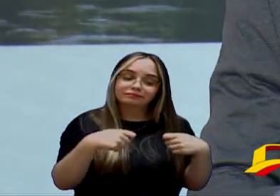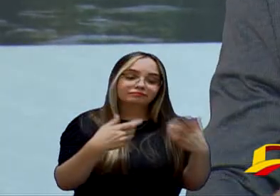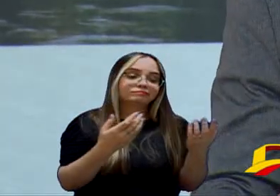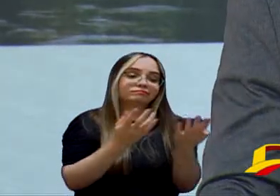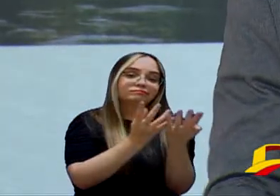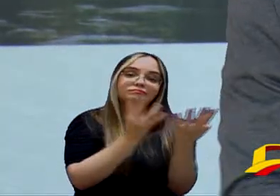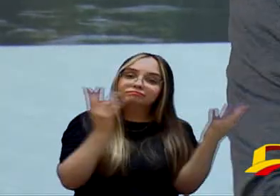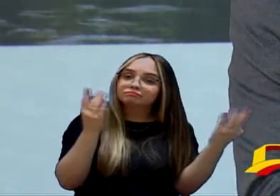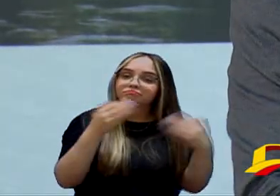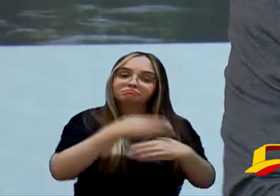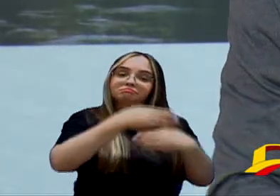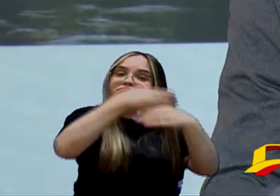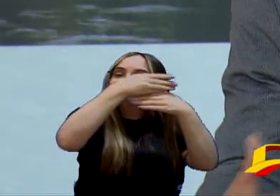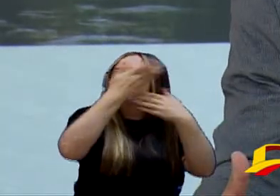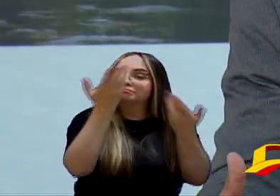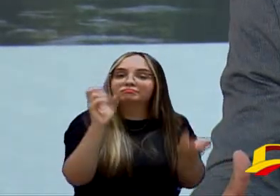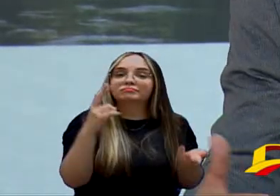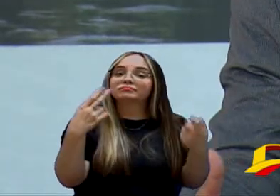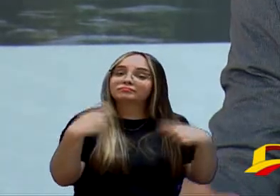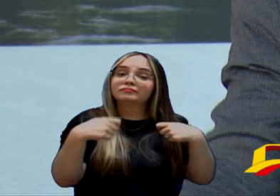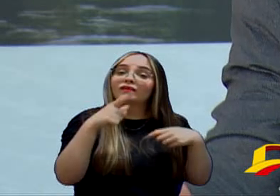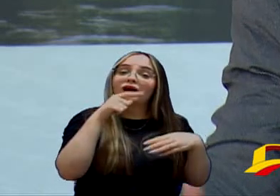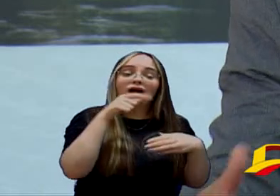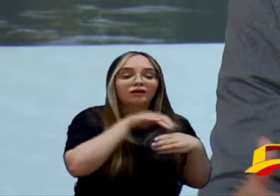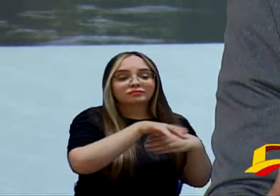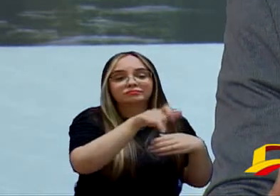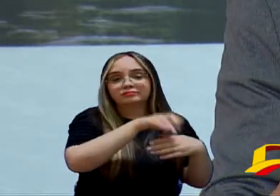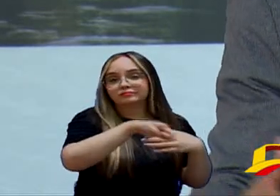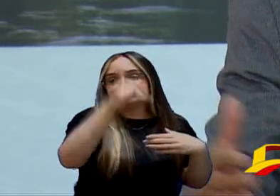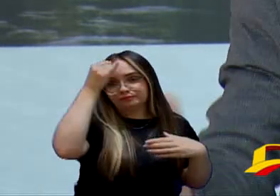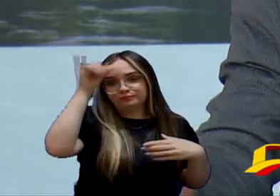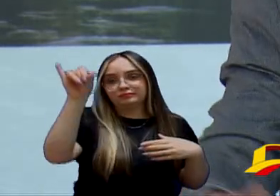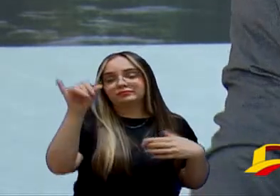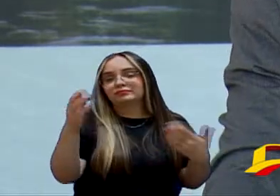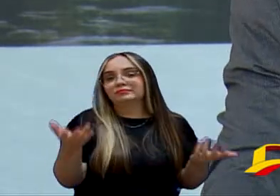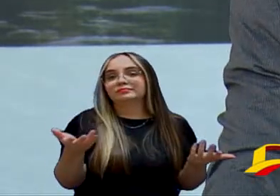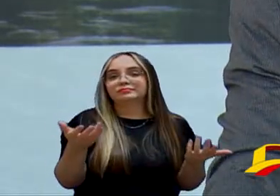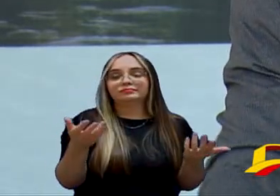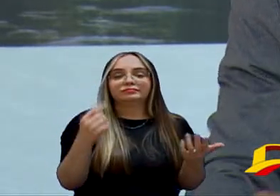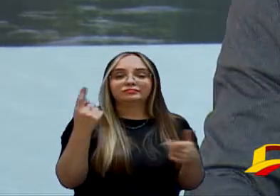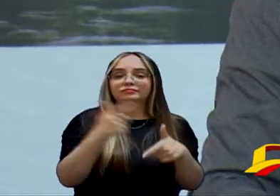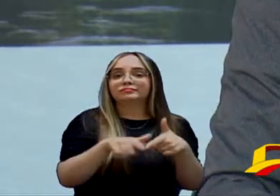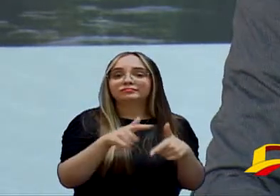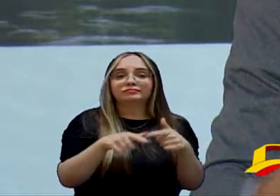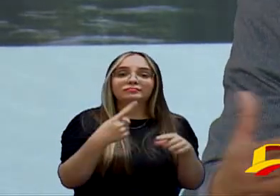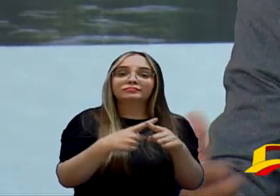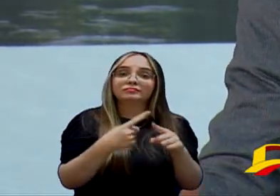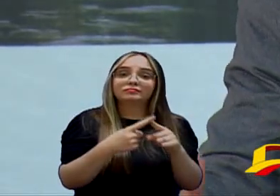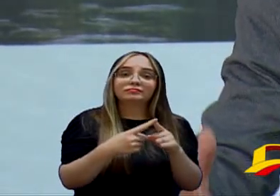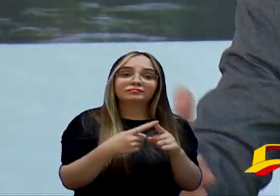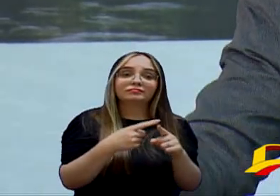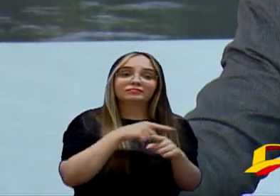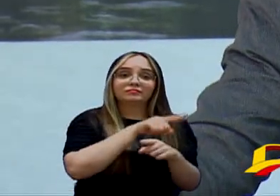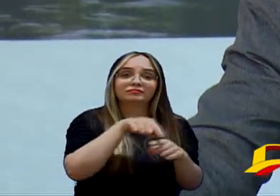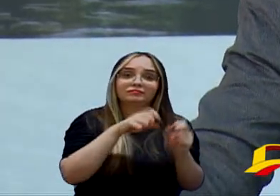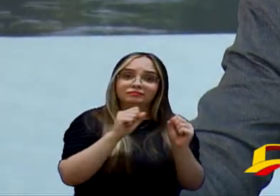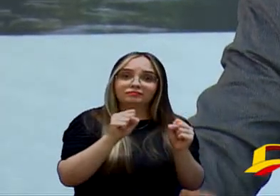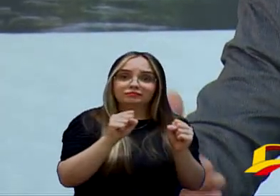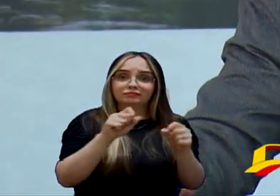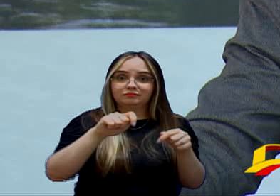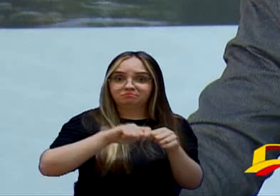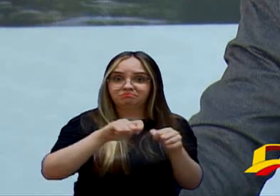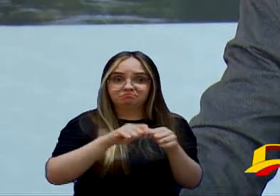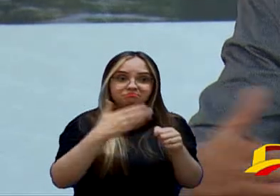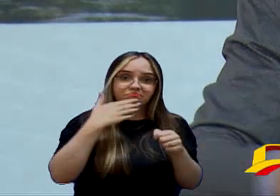obstáculo que essa água não vá de impacto atrás o muro da igreja causando todo esse problema porque por mais que eles possam fazer